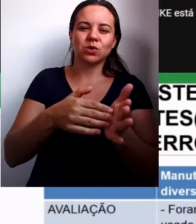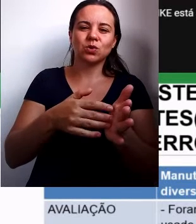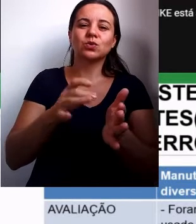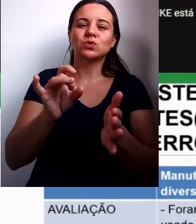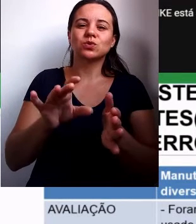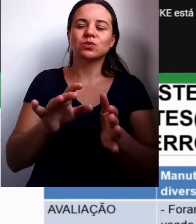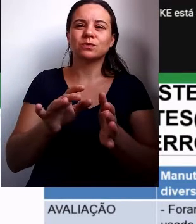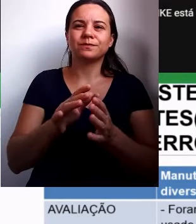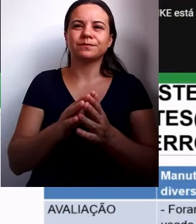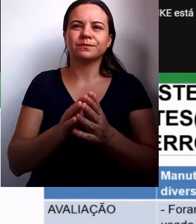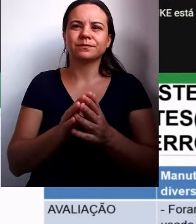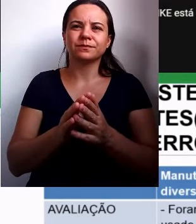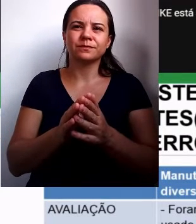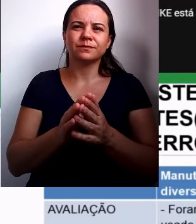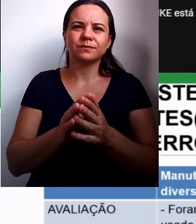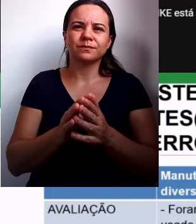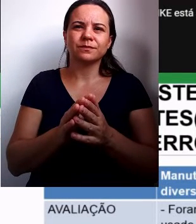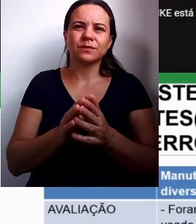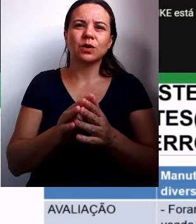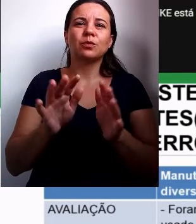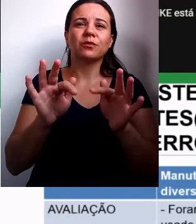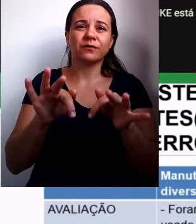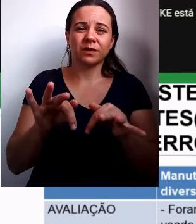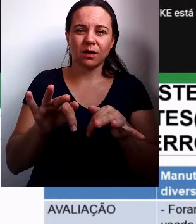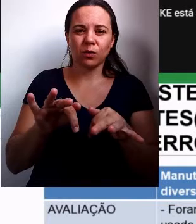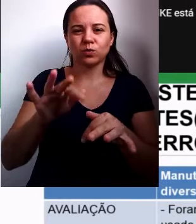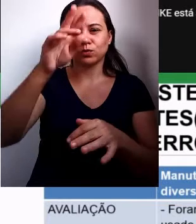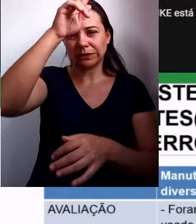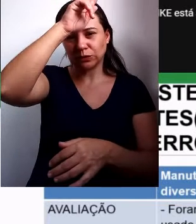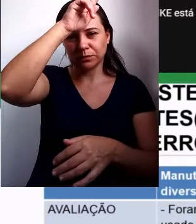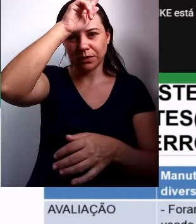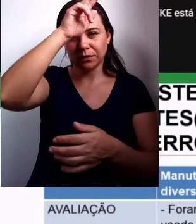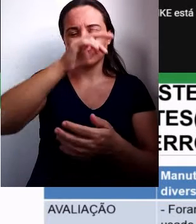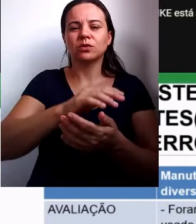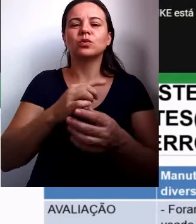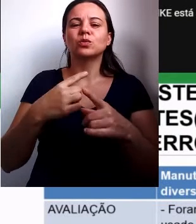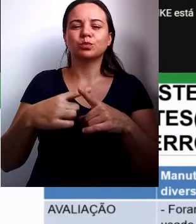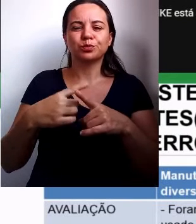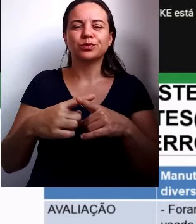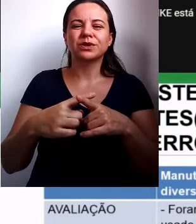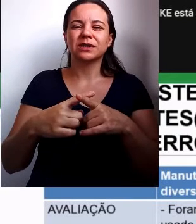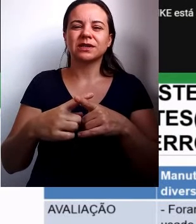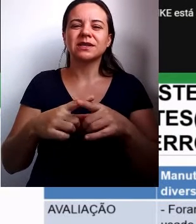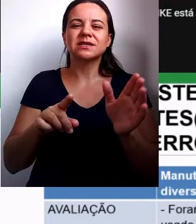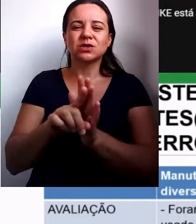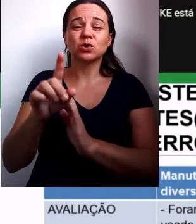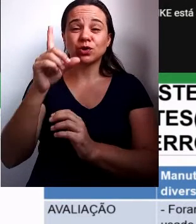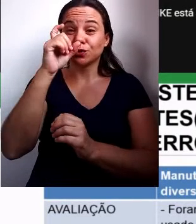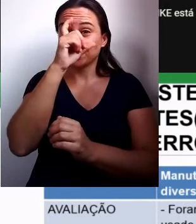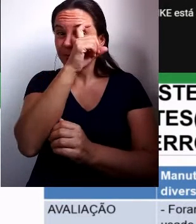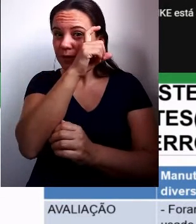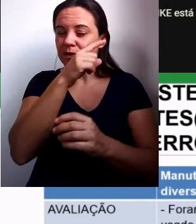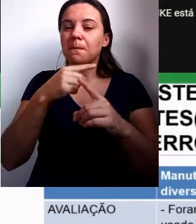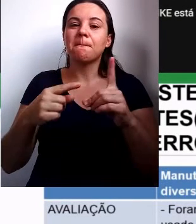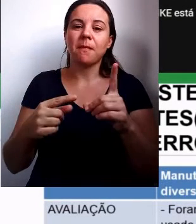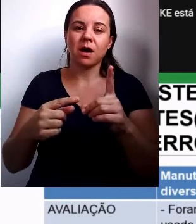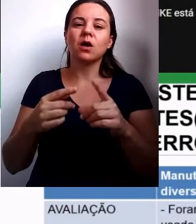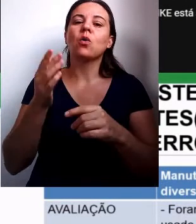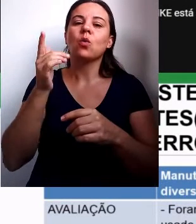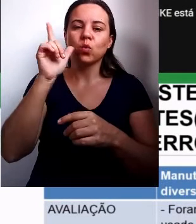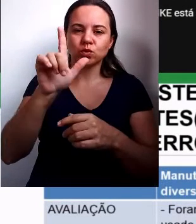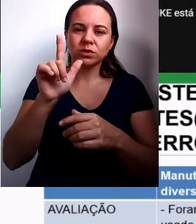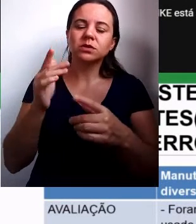ficaram bastante difíceis, né? Mas atingiu o nosso objetivo.